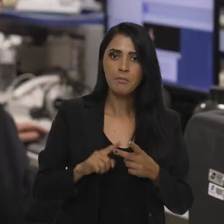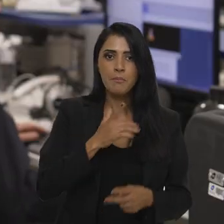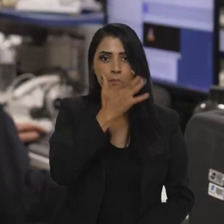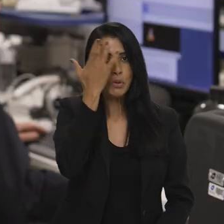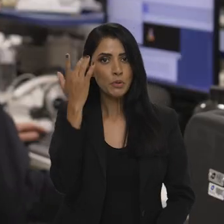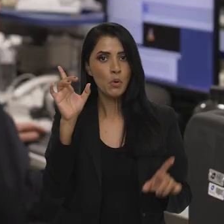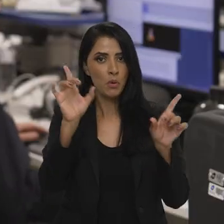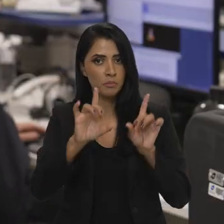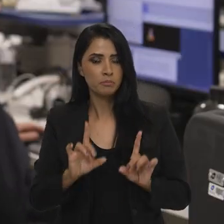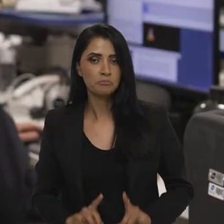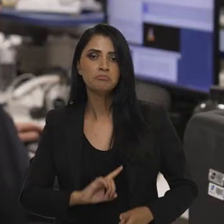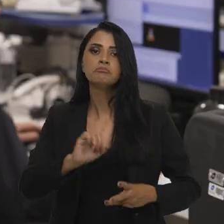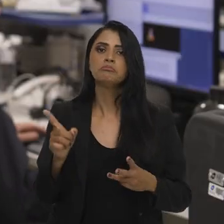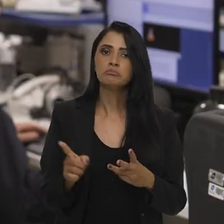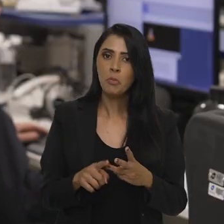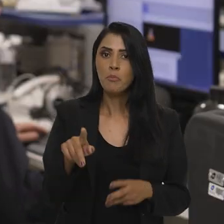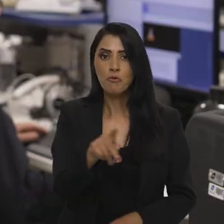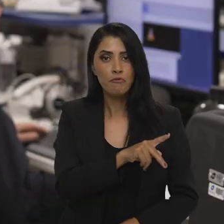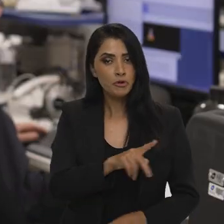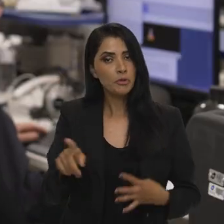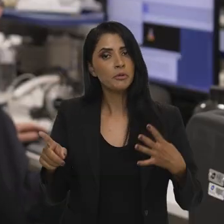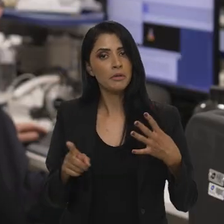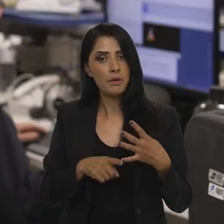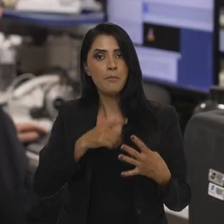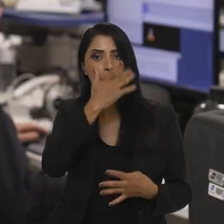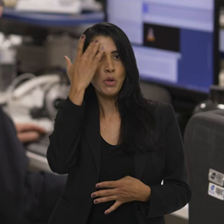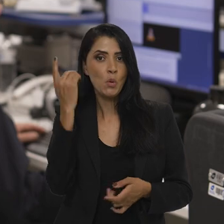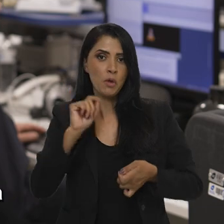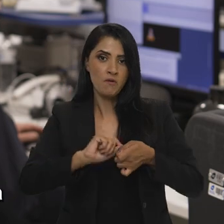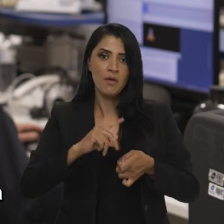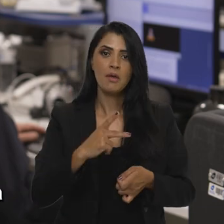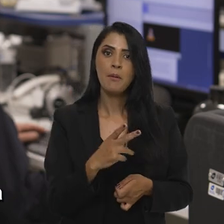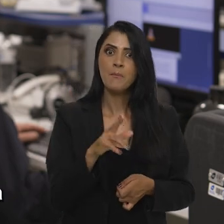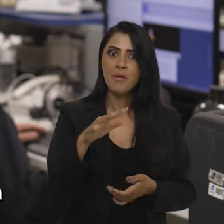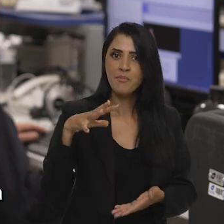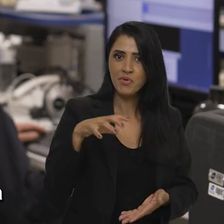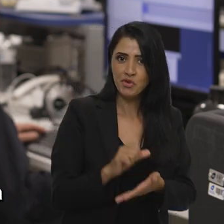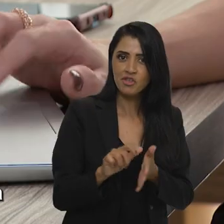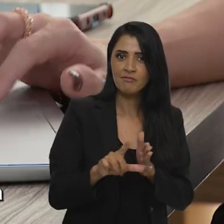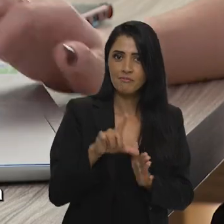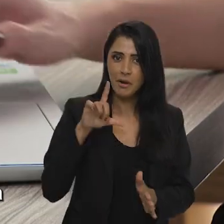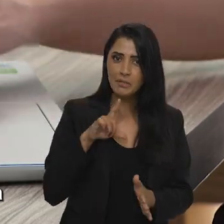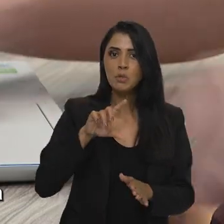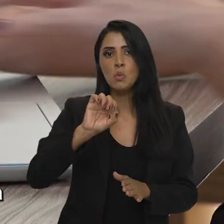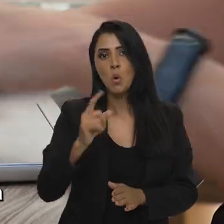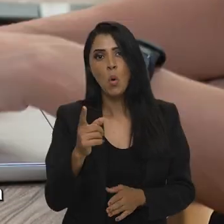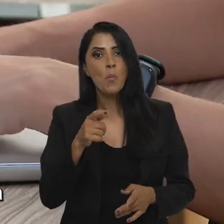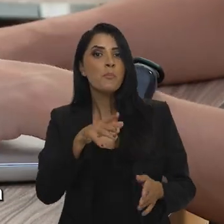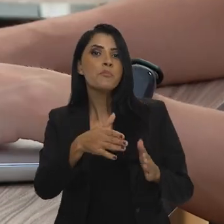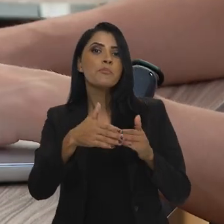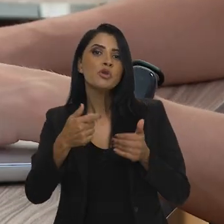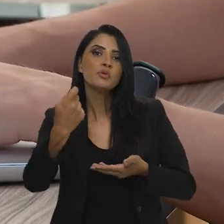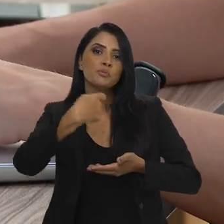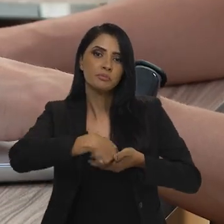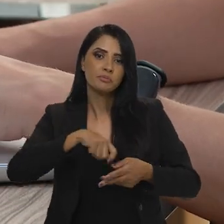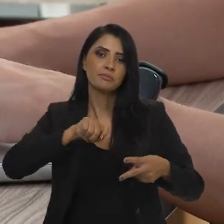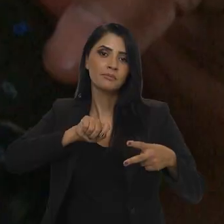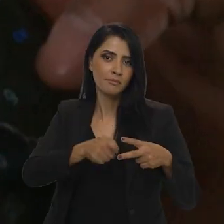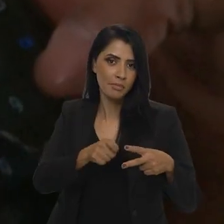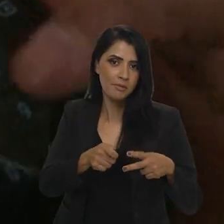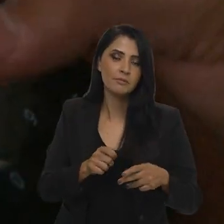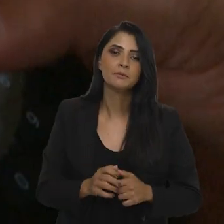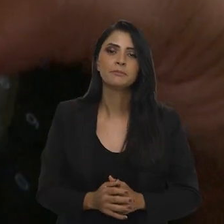80 anos, pessoas com deficiência, professores e quem fez a declaração pré-preenchida ou optou